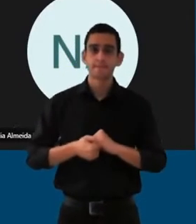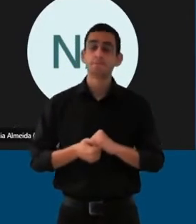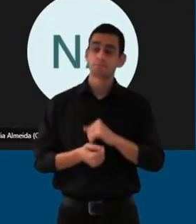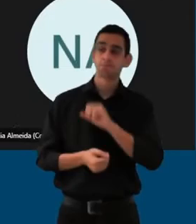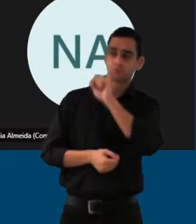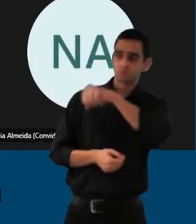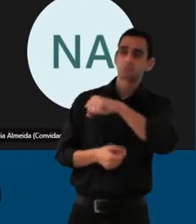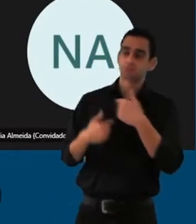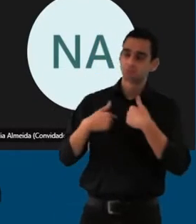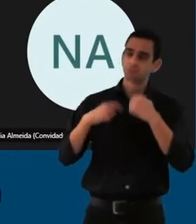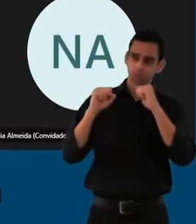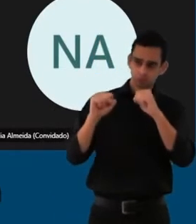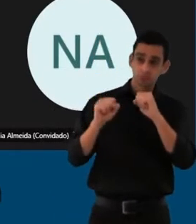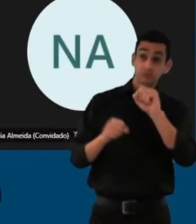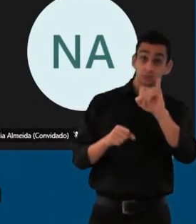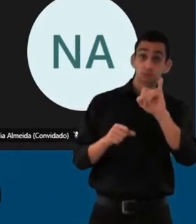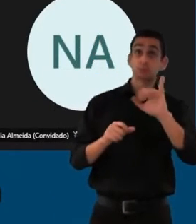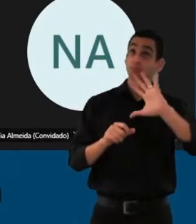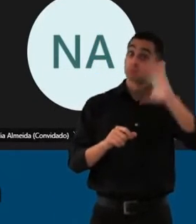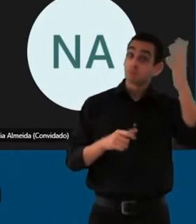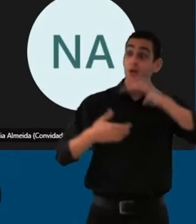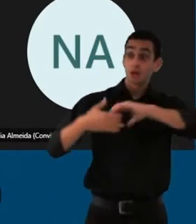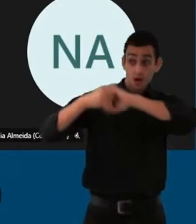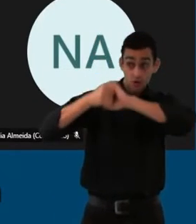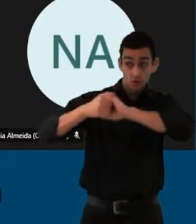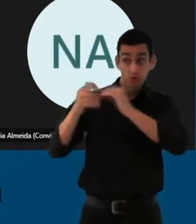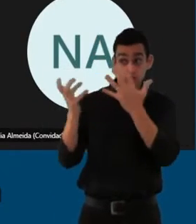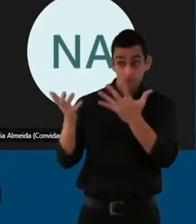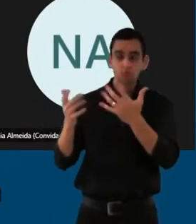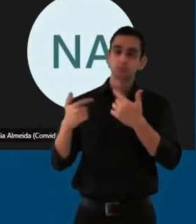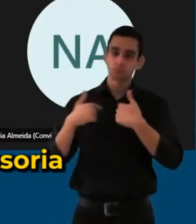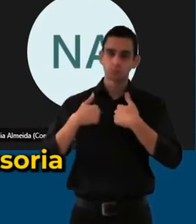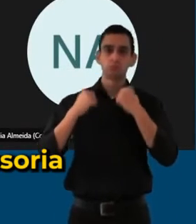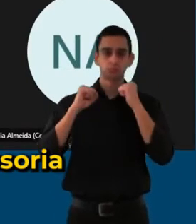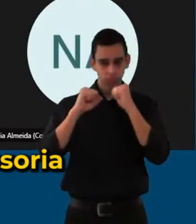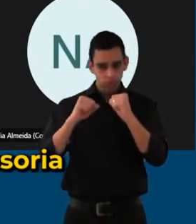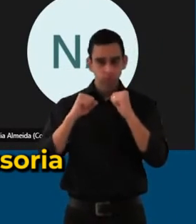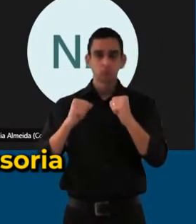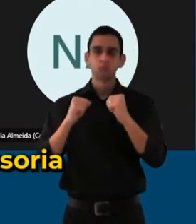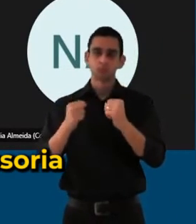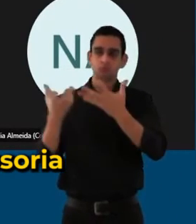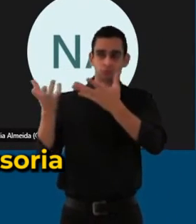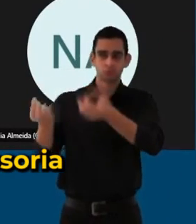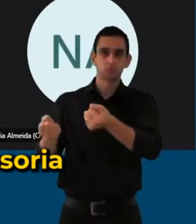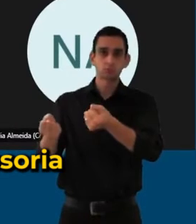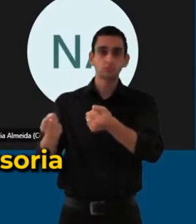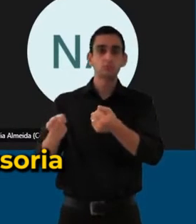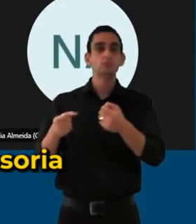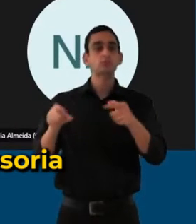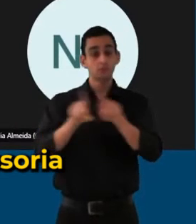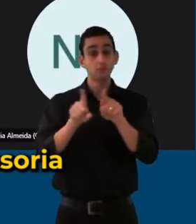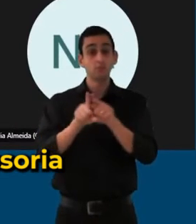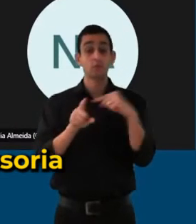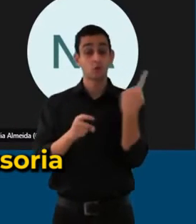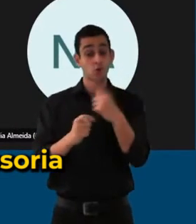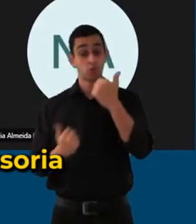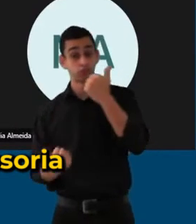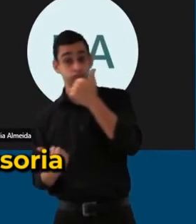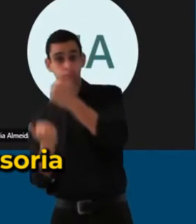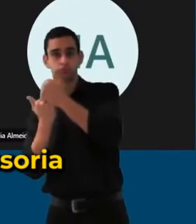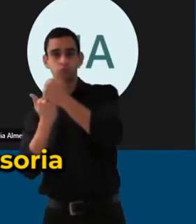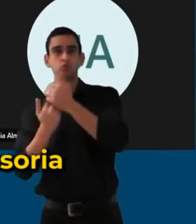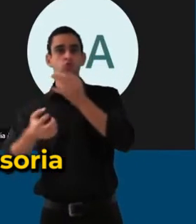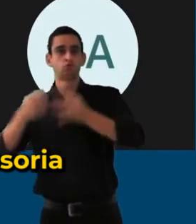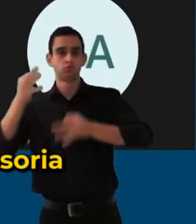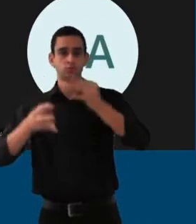transigir, mas, obviamente, né, a gente, embora seja a assessoria jurídica da Votorantim,